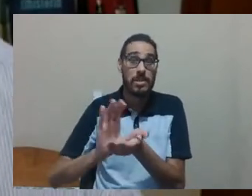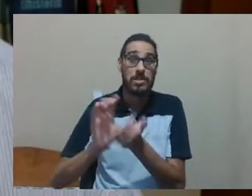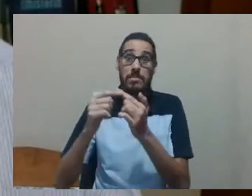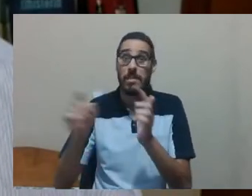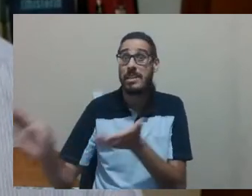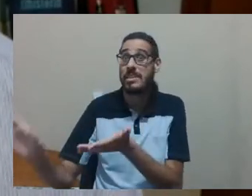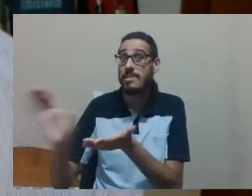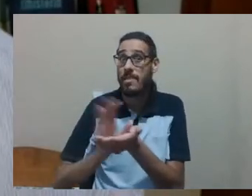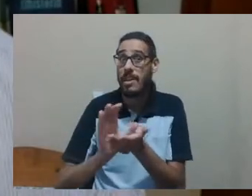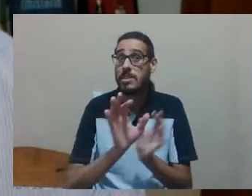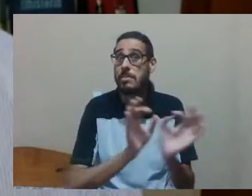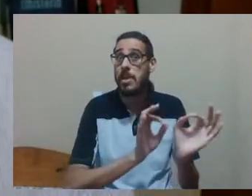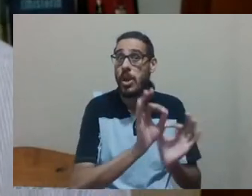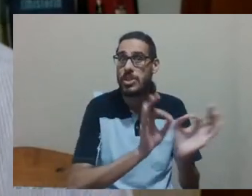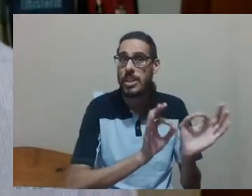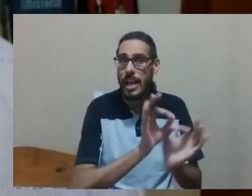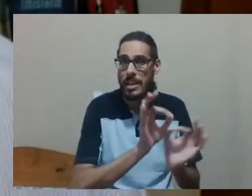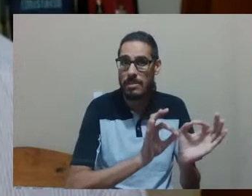projetos,